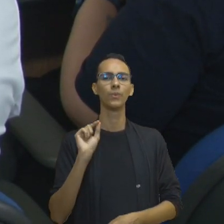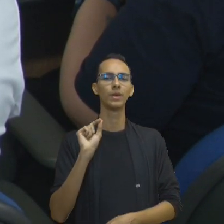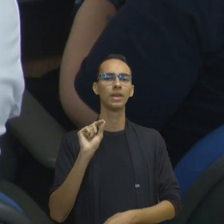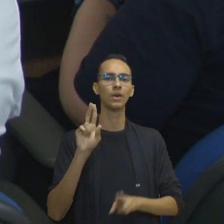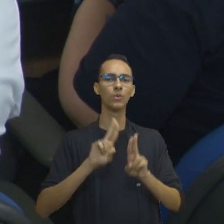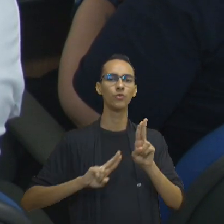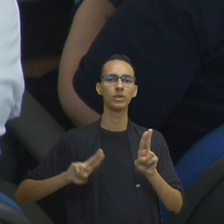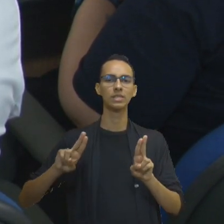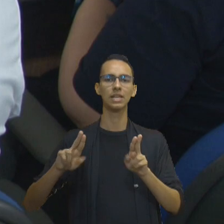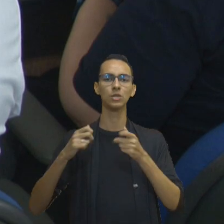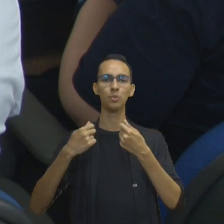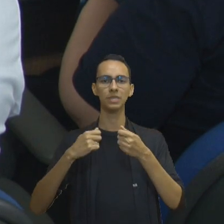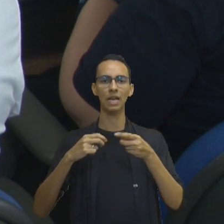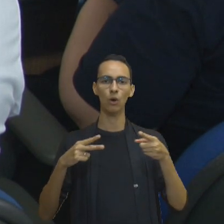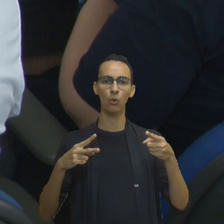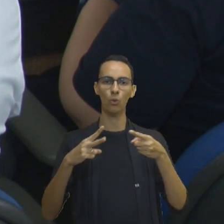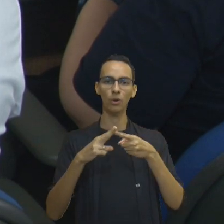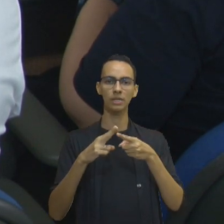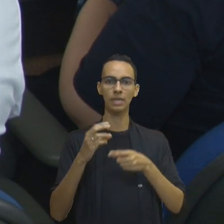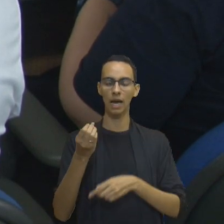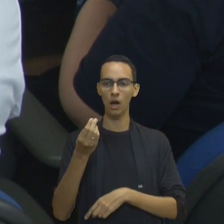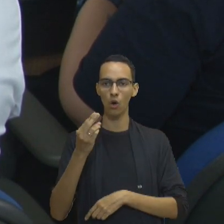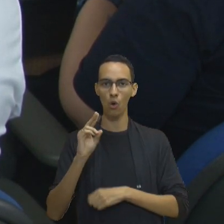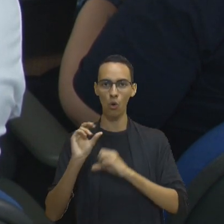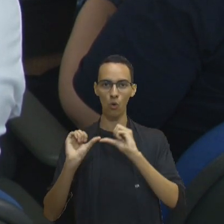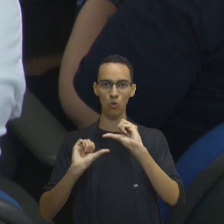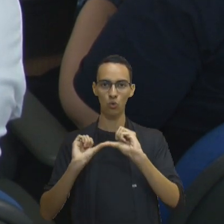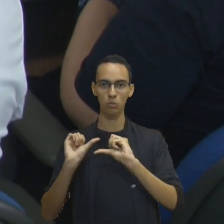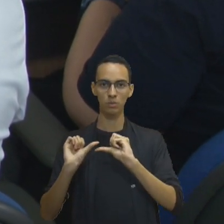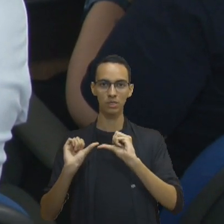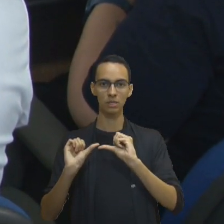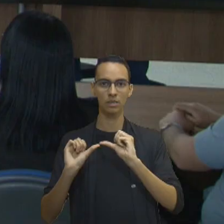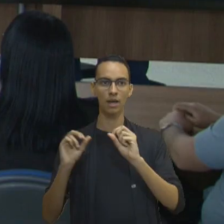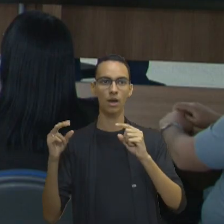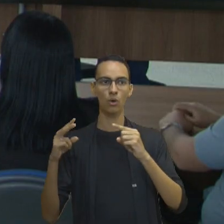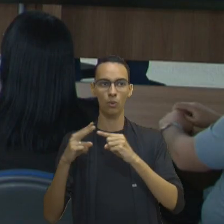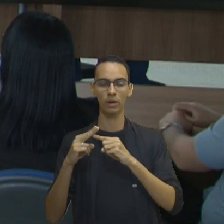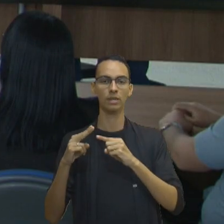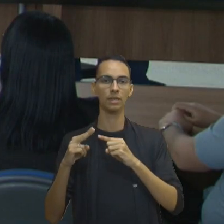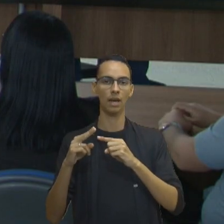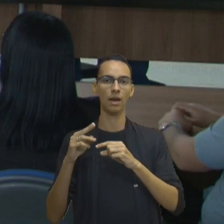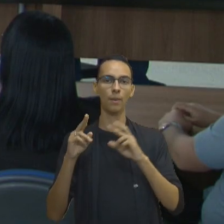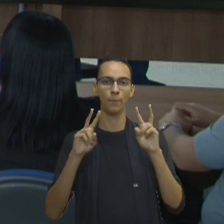ser cortadas ou alteração por conta do déficit apresentado?